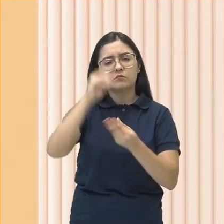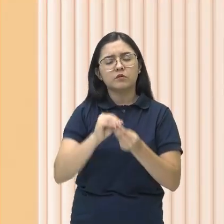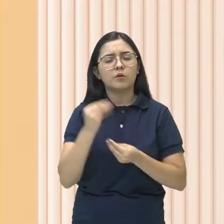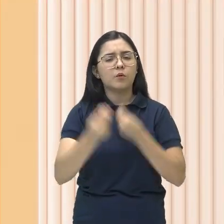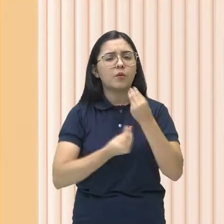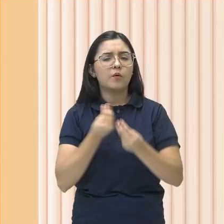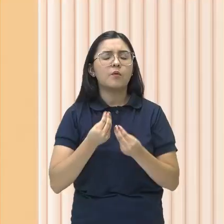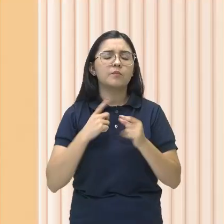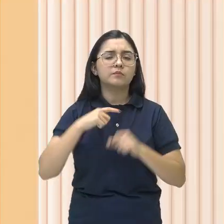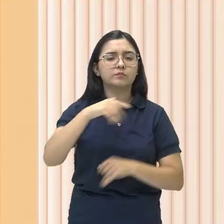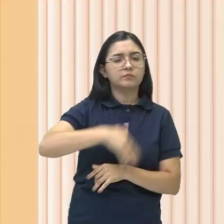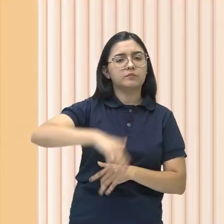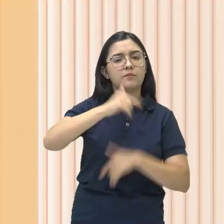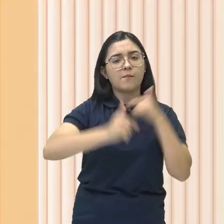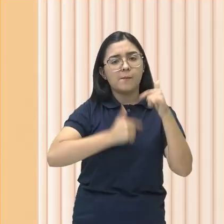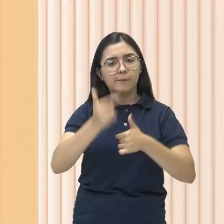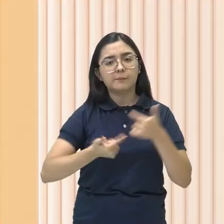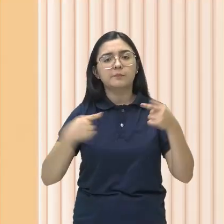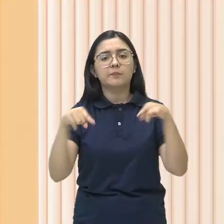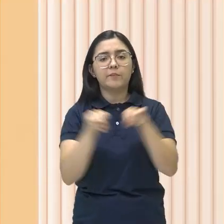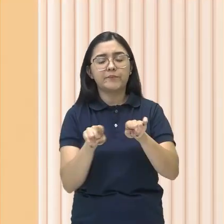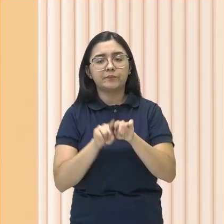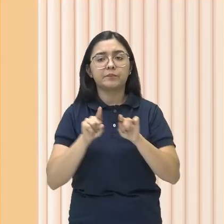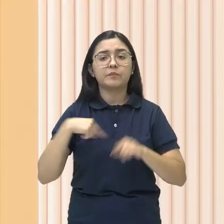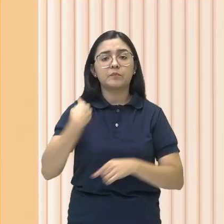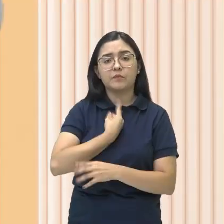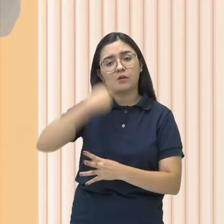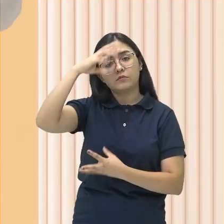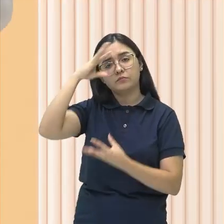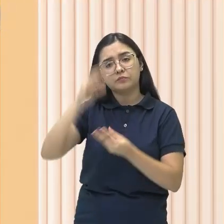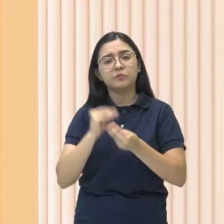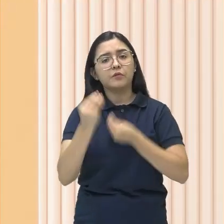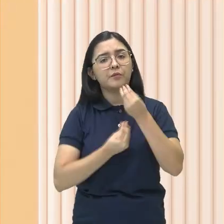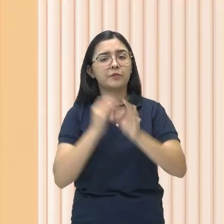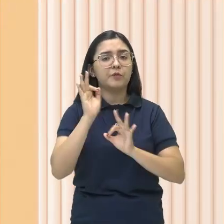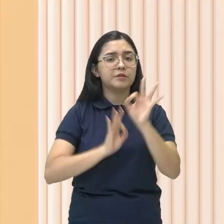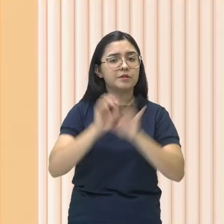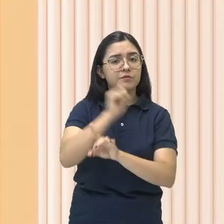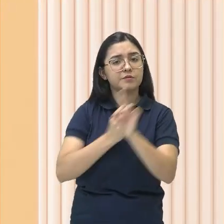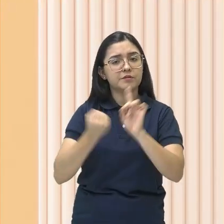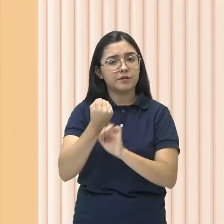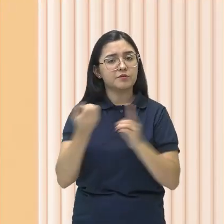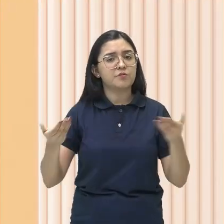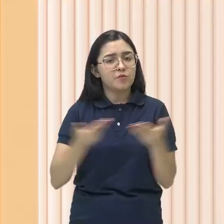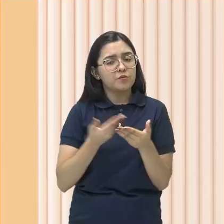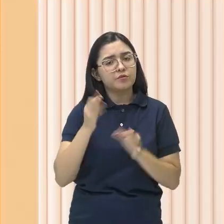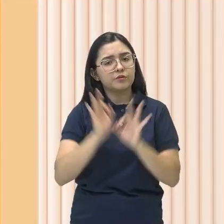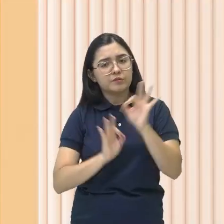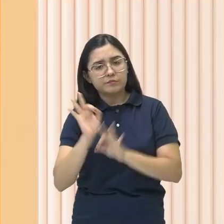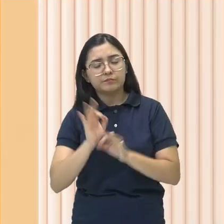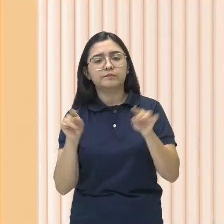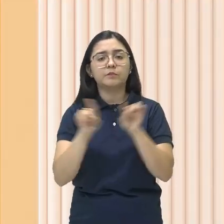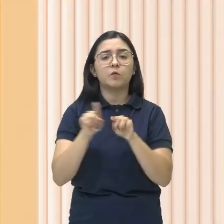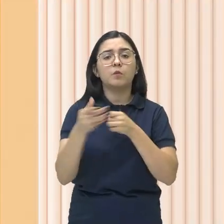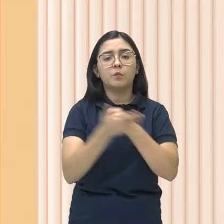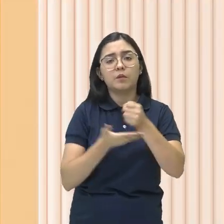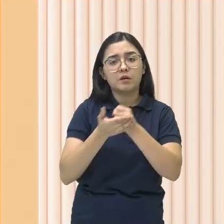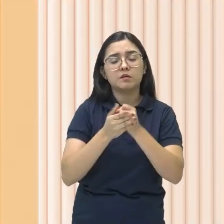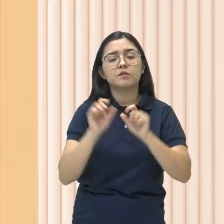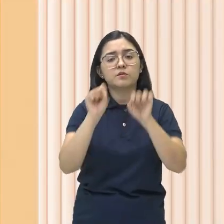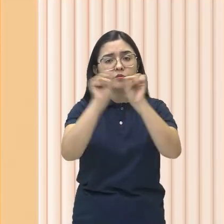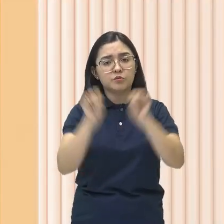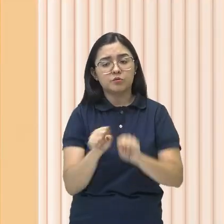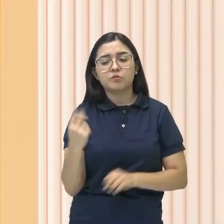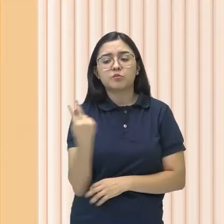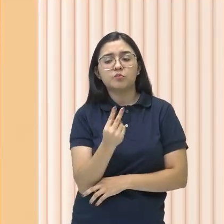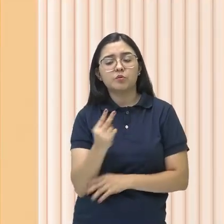do trabalho, para entendermos como é que está organizada a sociedade hoje, né, tendo como base esse